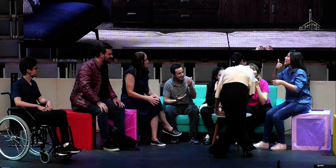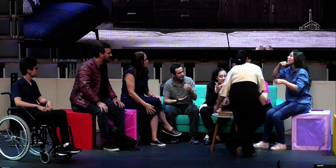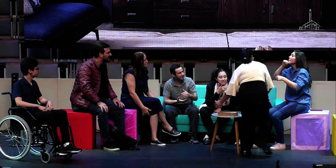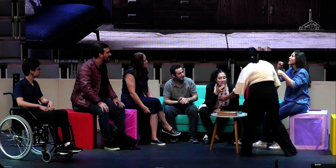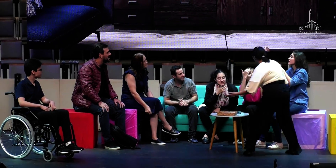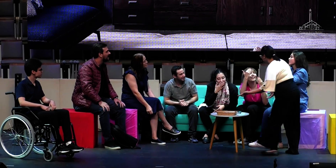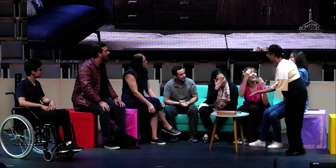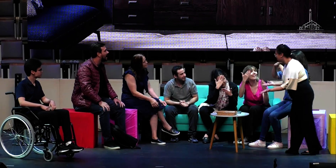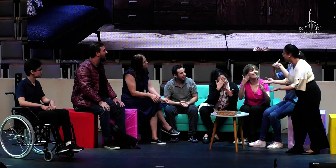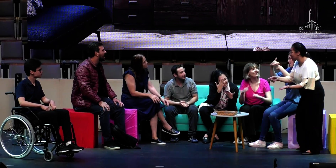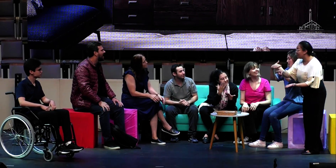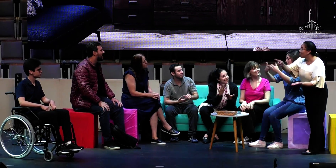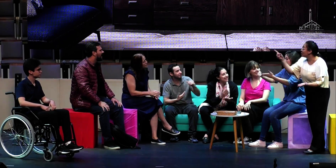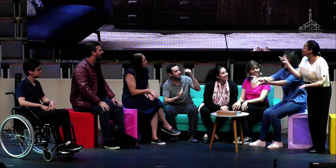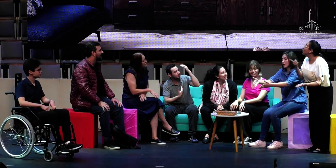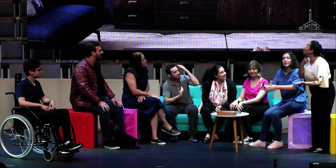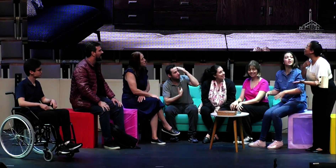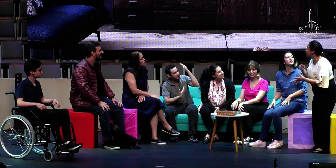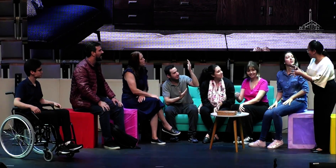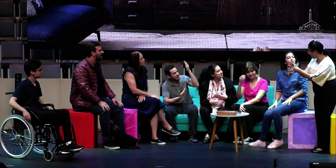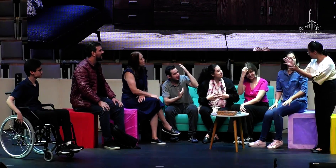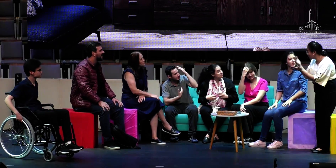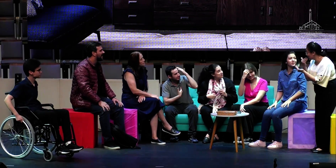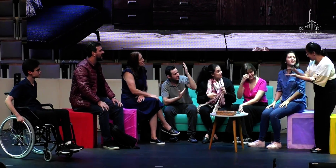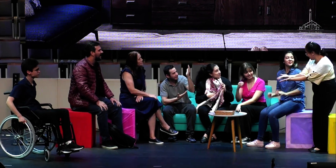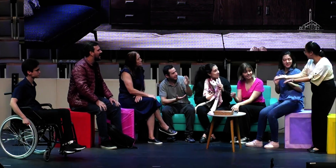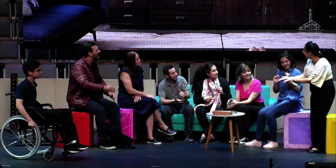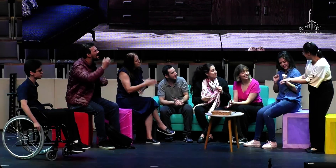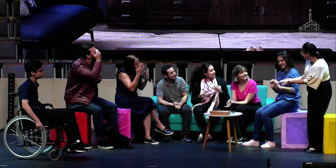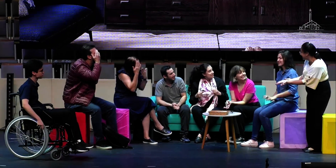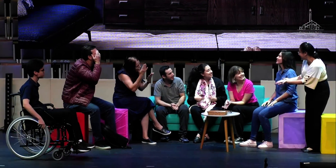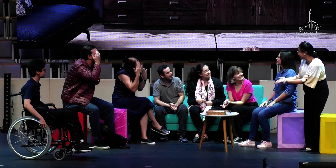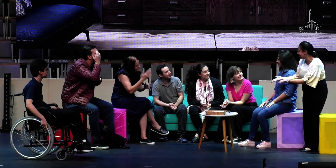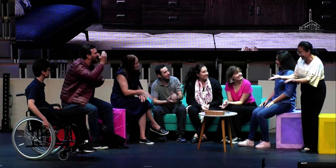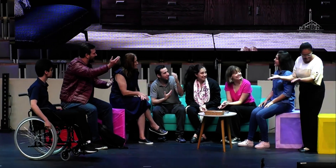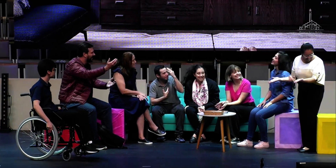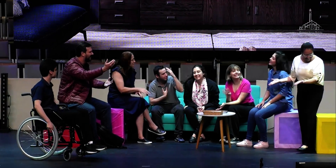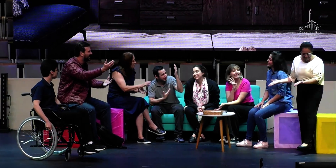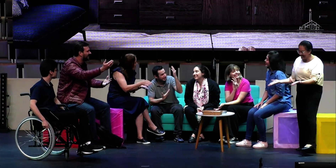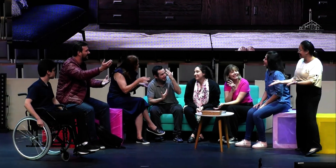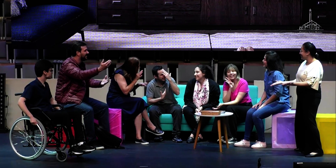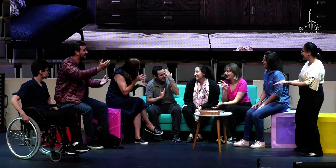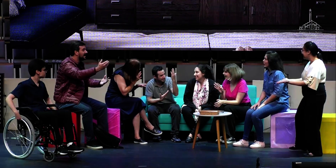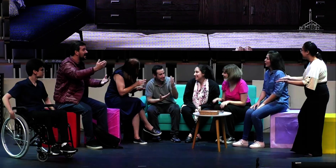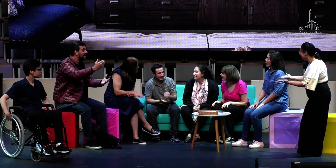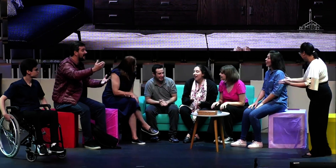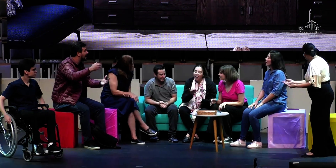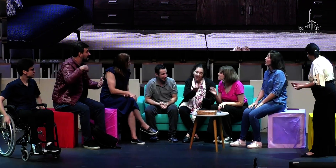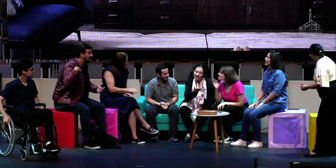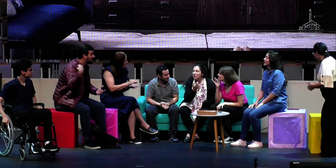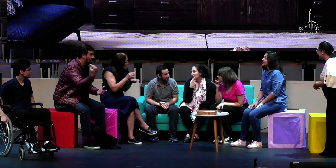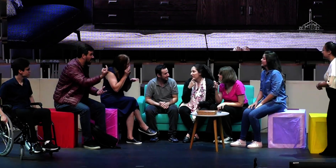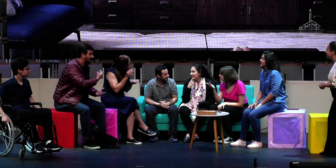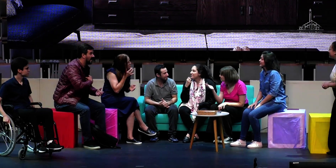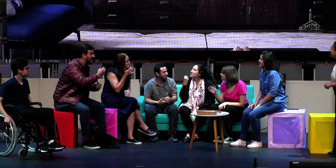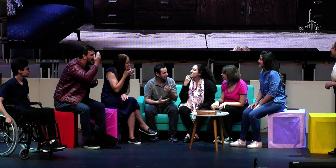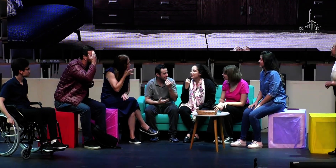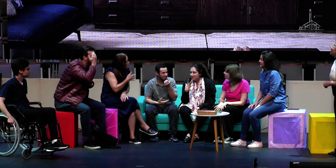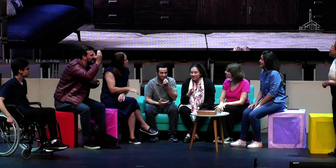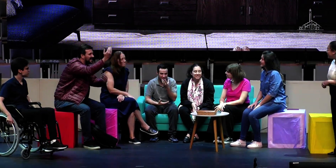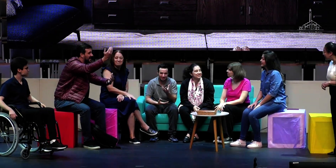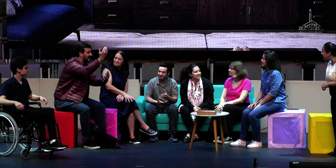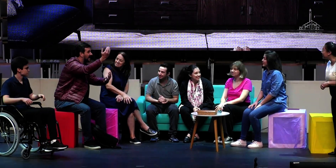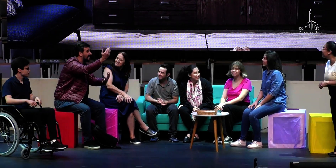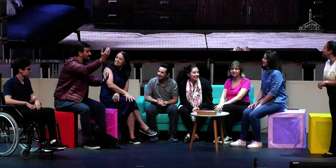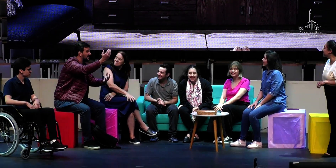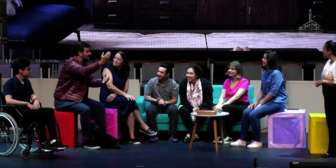um lanchinho, fiquem à vontade. Ah, a casa é de vocês, obrigado, fiquem à vontade. Muito obrigado mesmo. Nossa, para